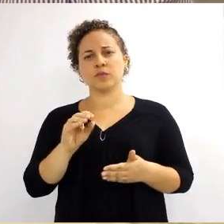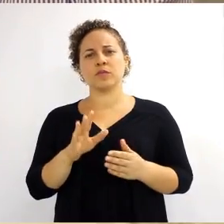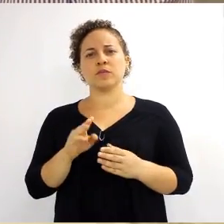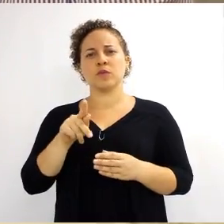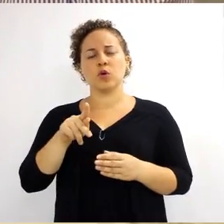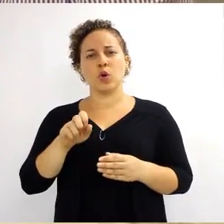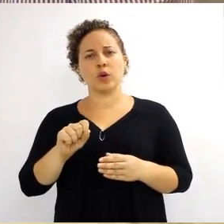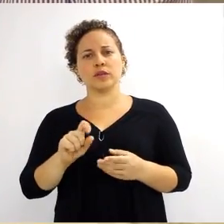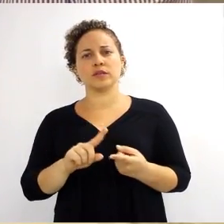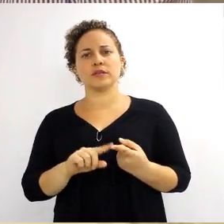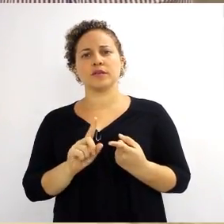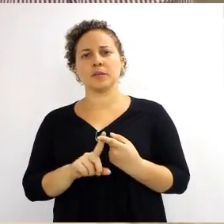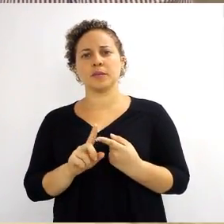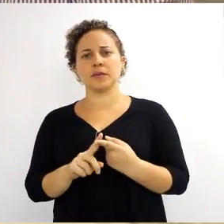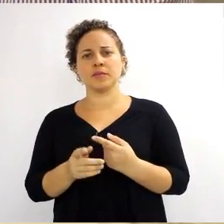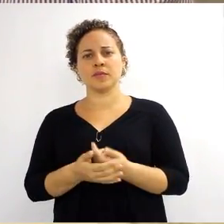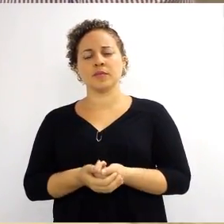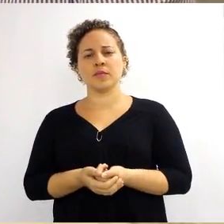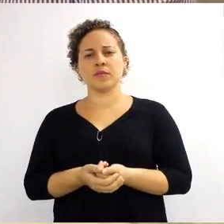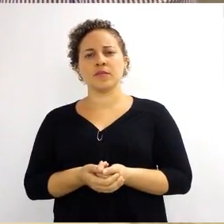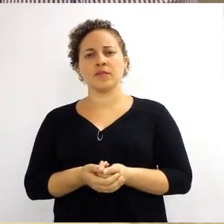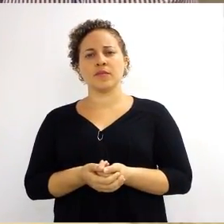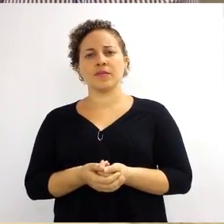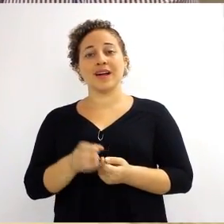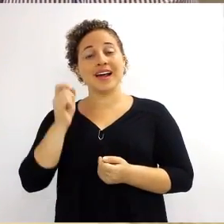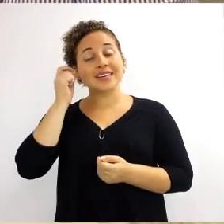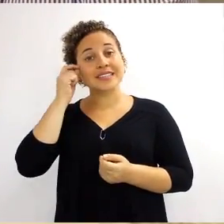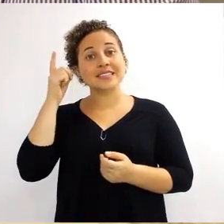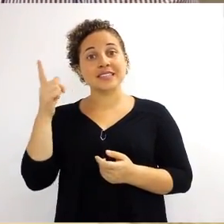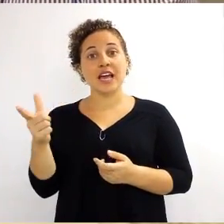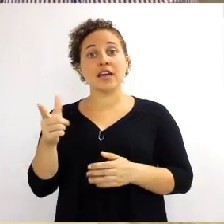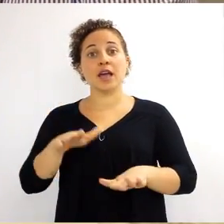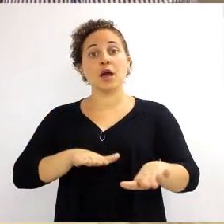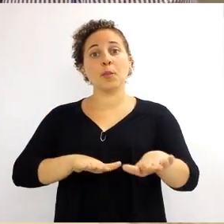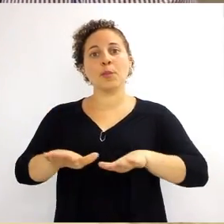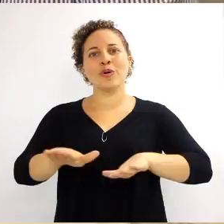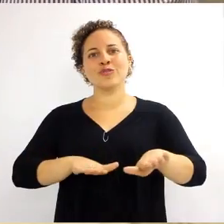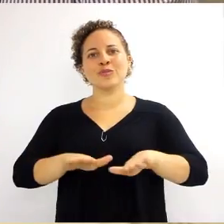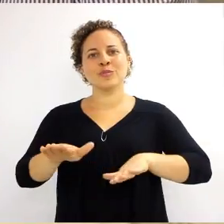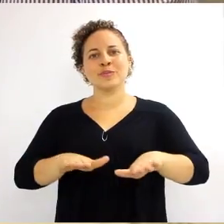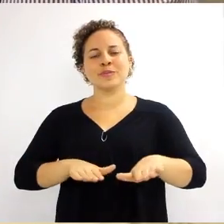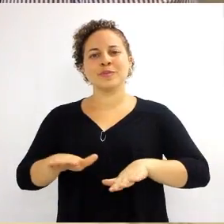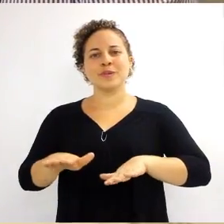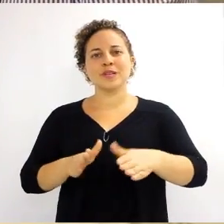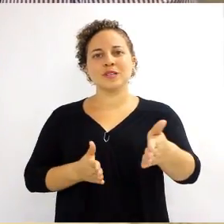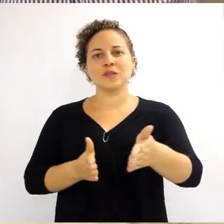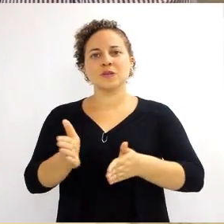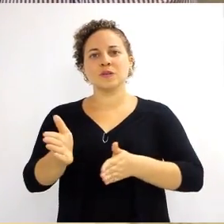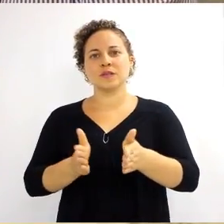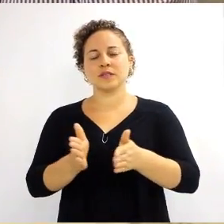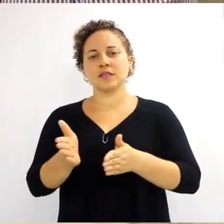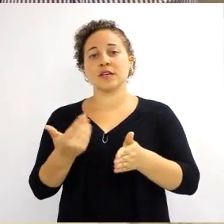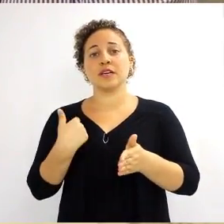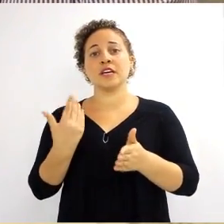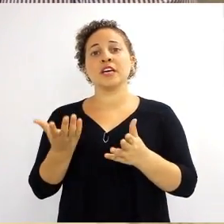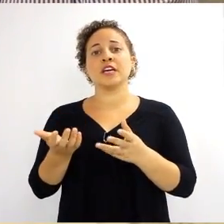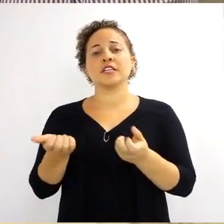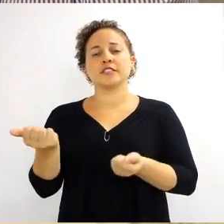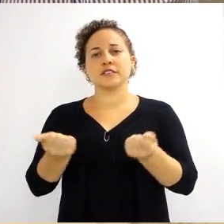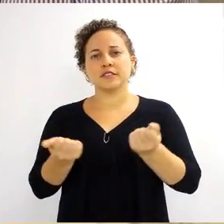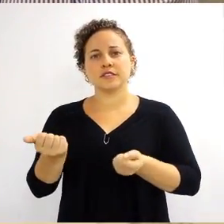nós, né, do Porto do Recife, ainda é a movimentação de cargas, né? O excesso de peso, a questão do